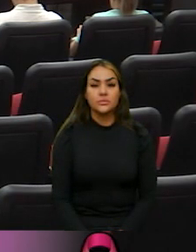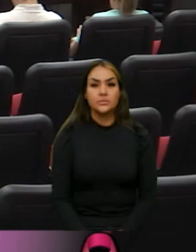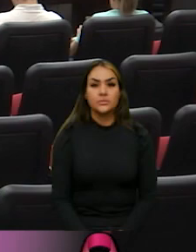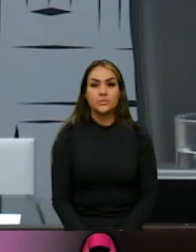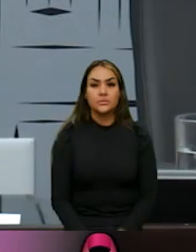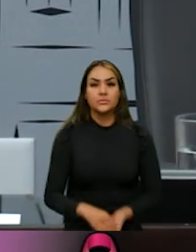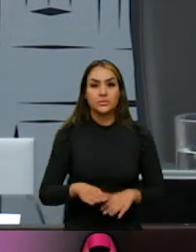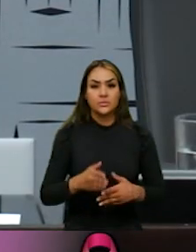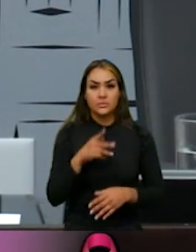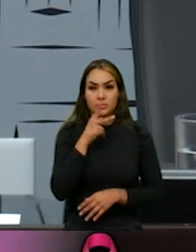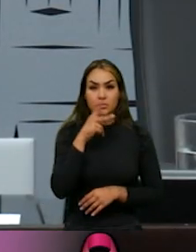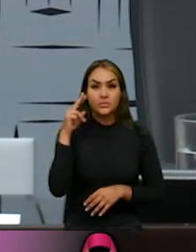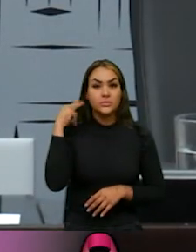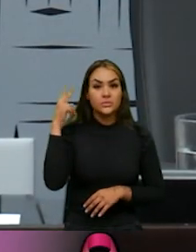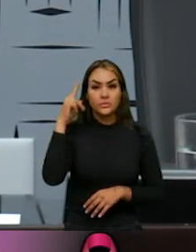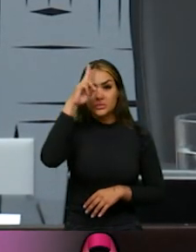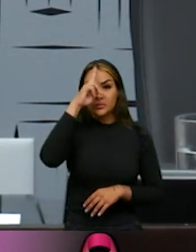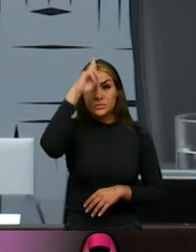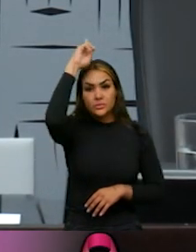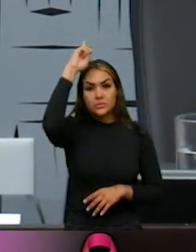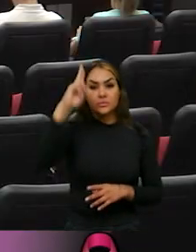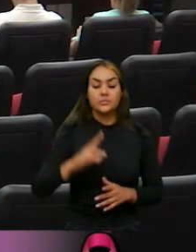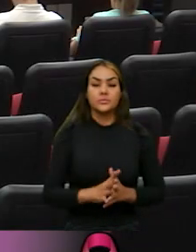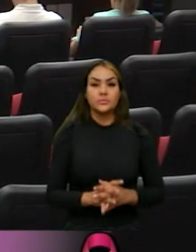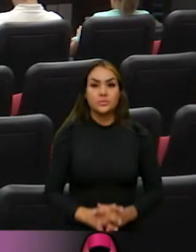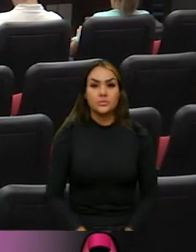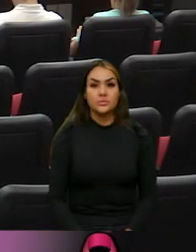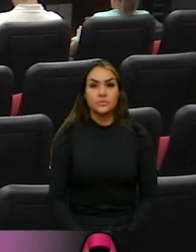Com a palavra o vereador Nelsinho Bombeiro.